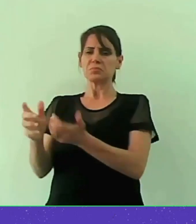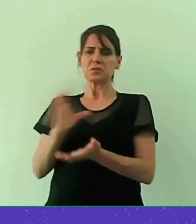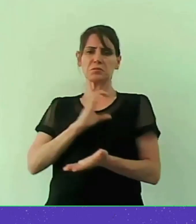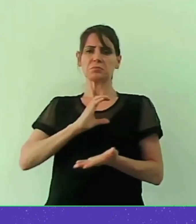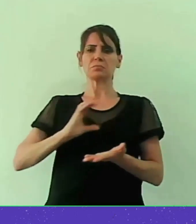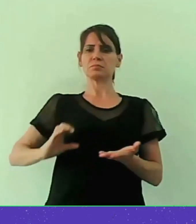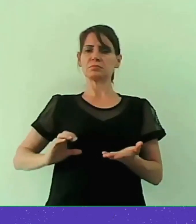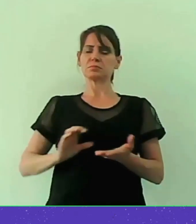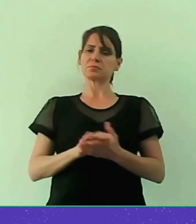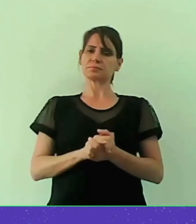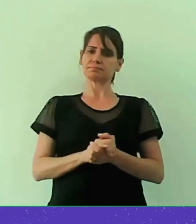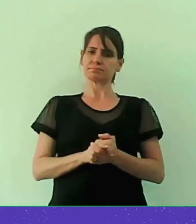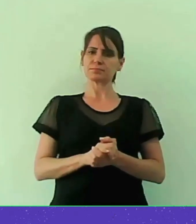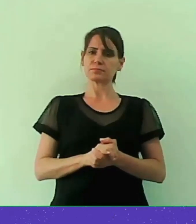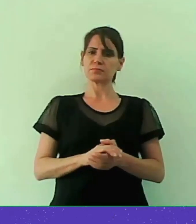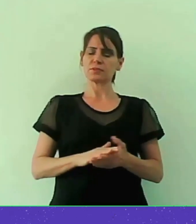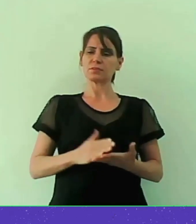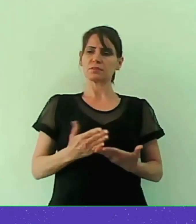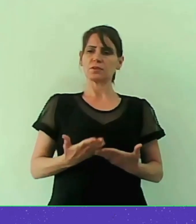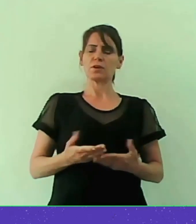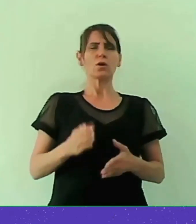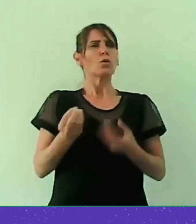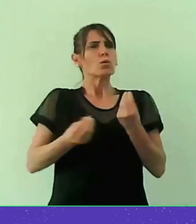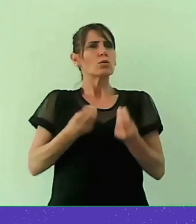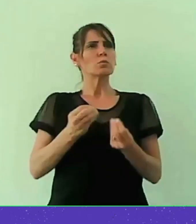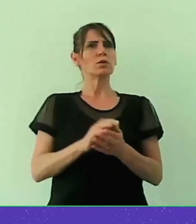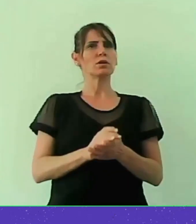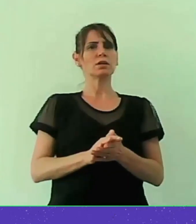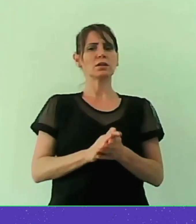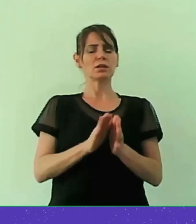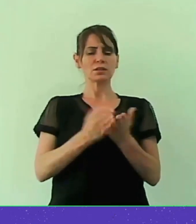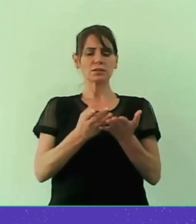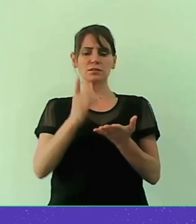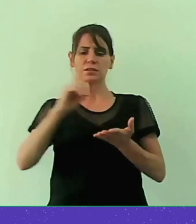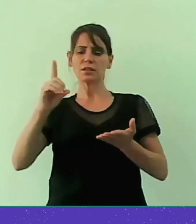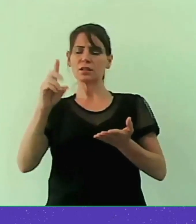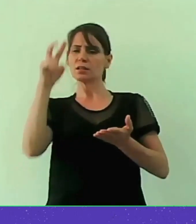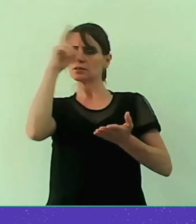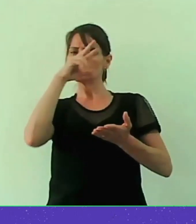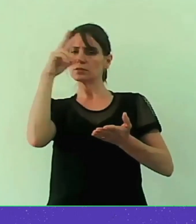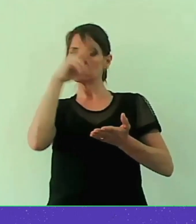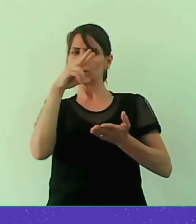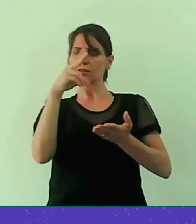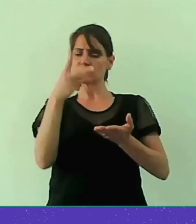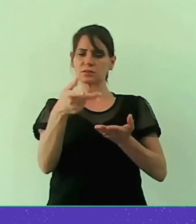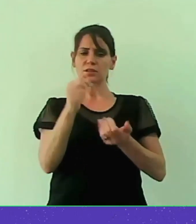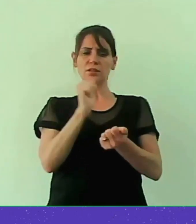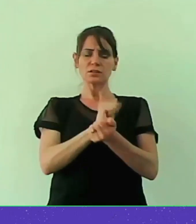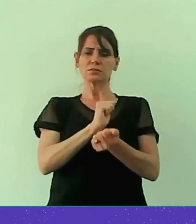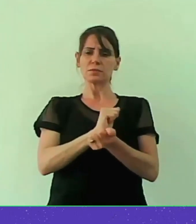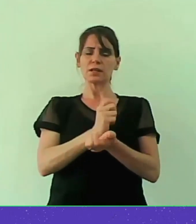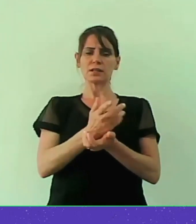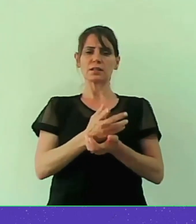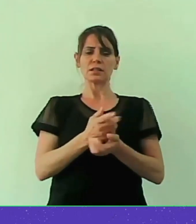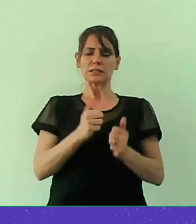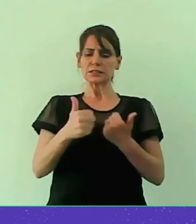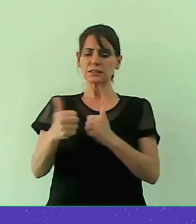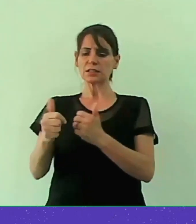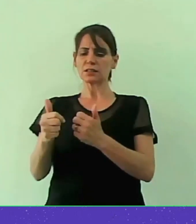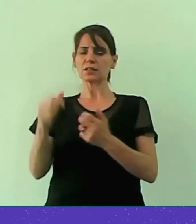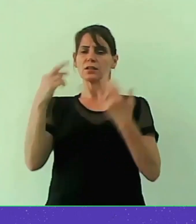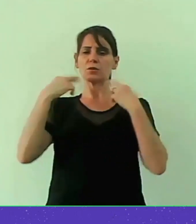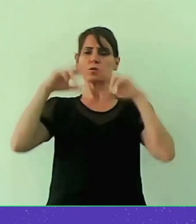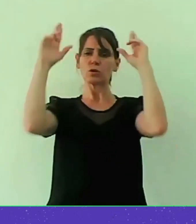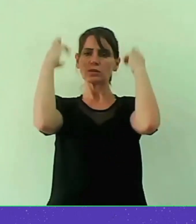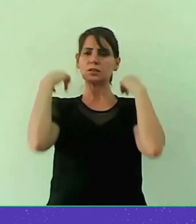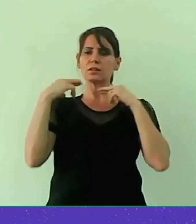é esperar pelo Cordeiro, e quando ele aparecesse, é para seguir o Cordeiro. Mas infelizmente,